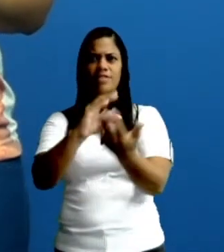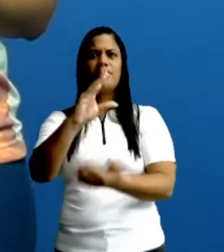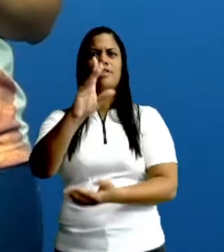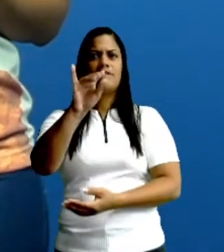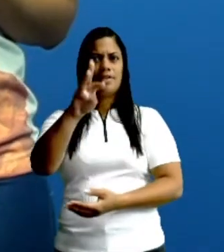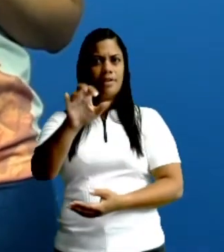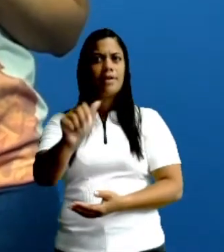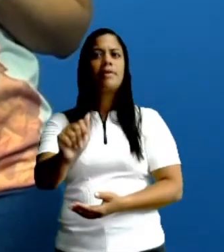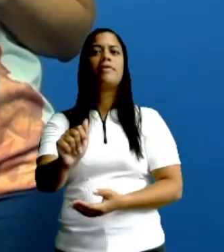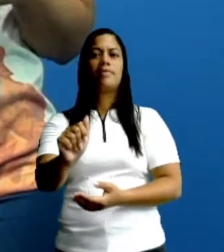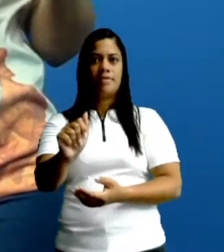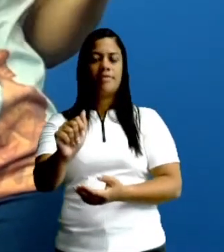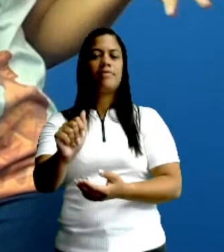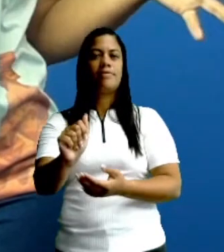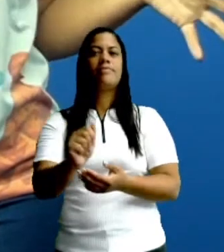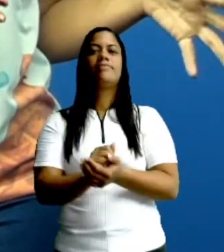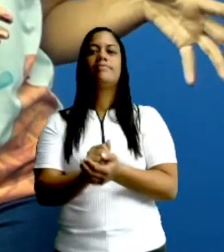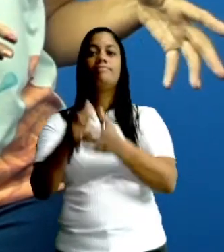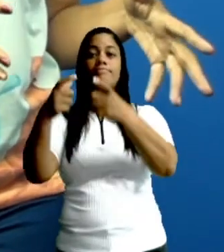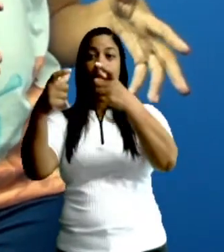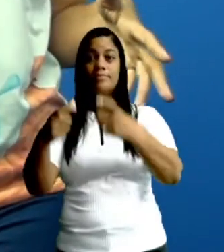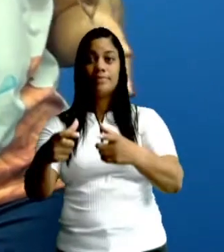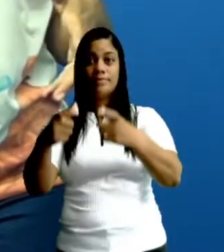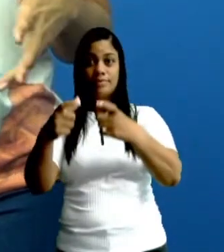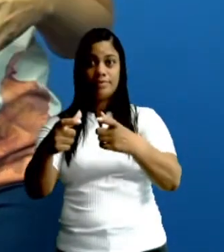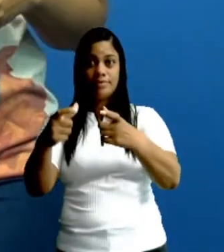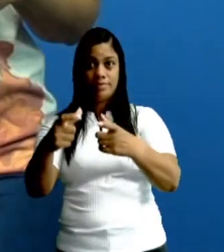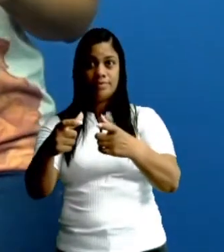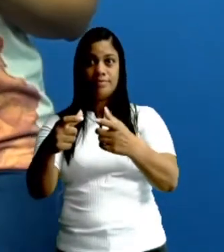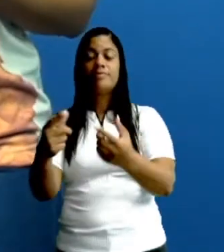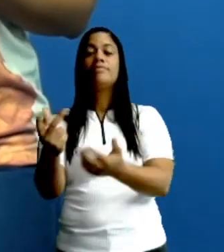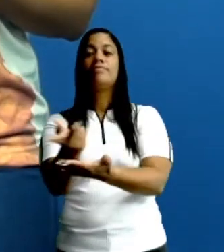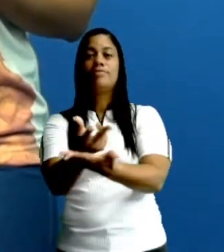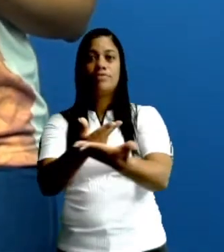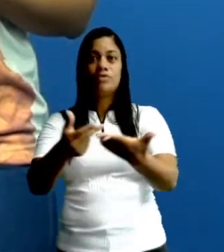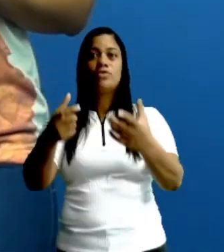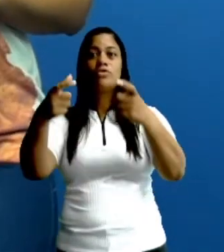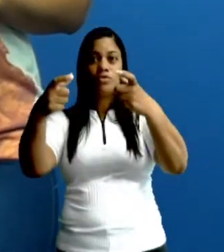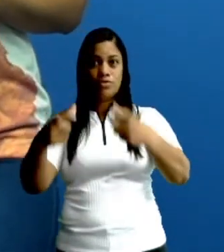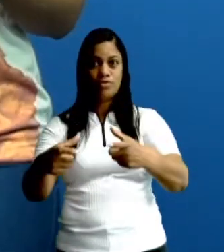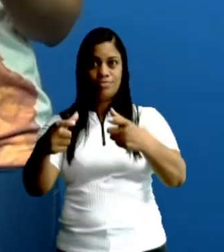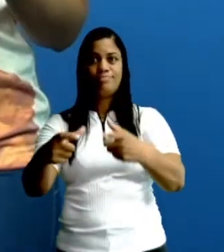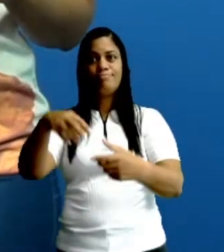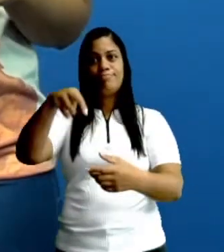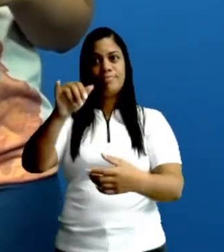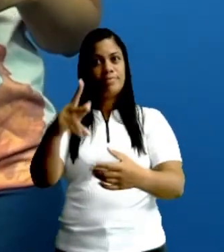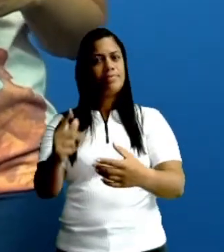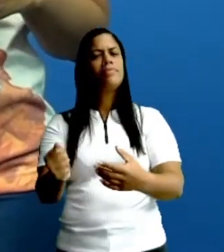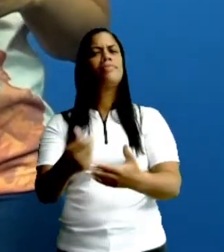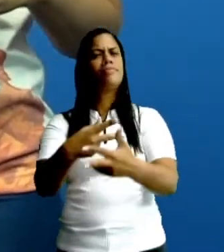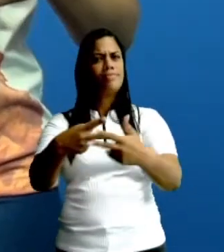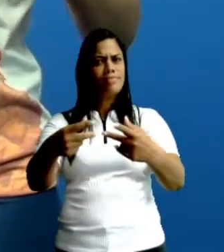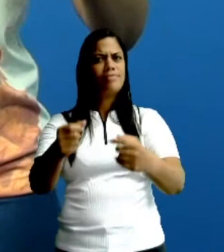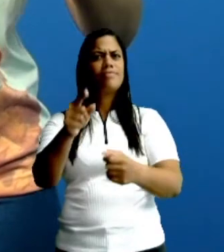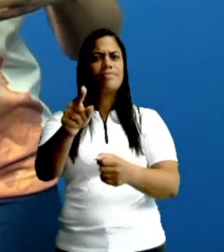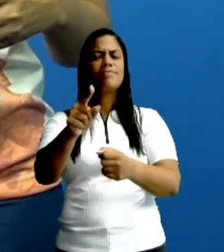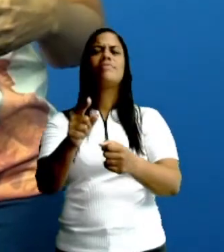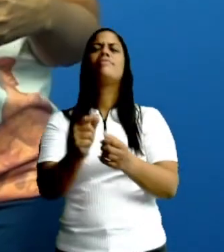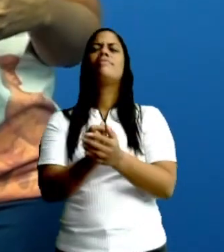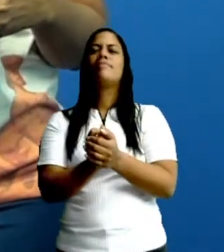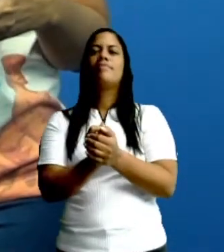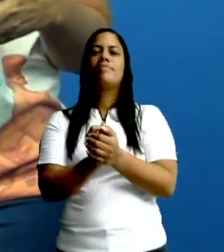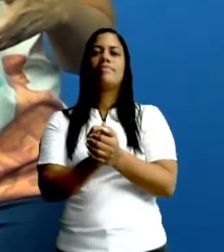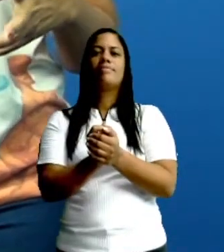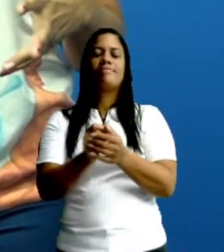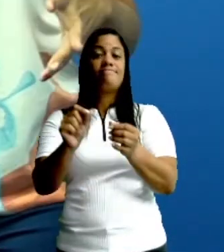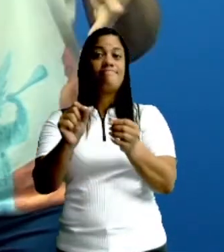e eles vão depender da localização geográfica dos lugares e por alguns elementos e fatores que